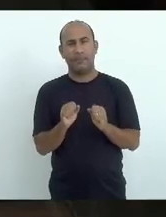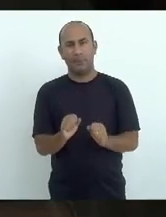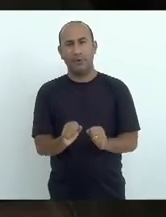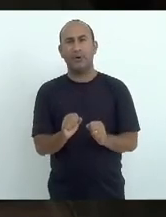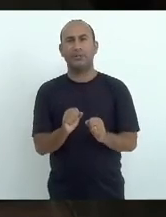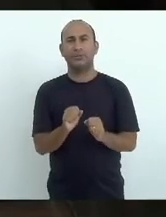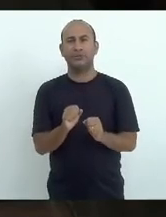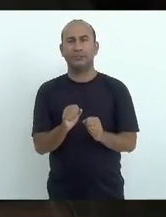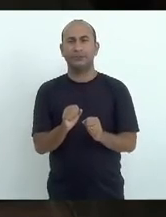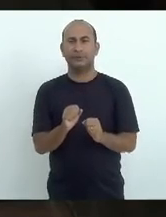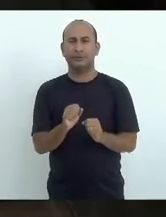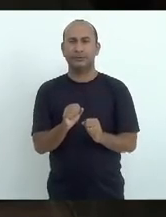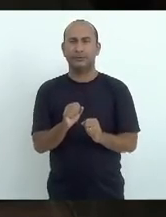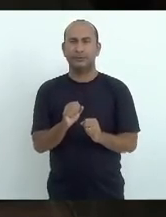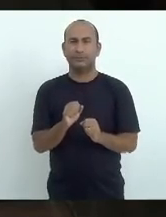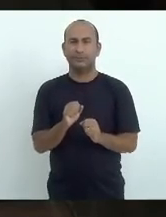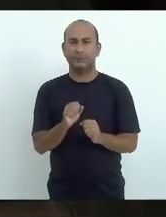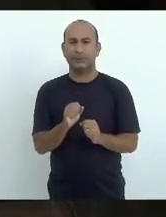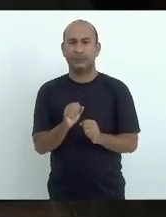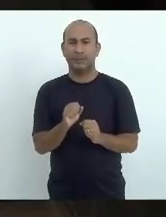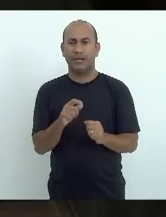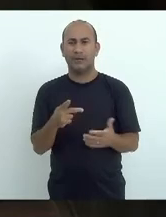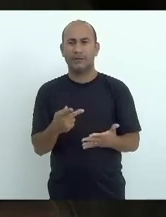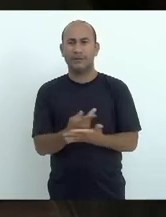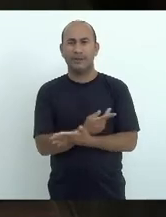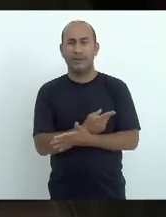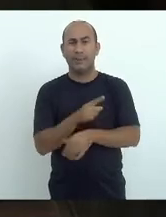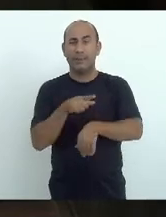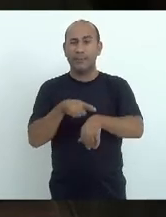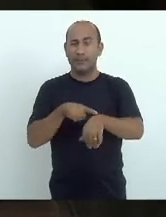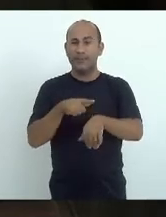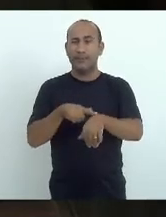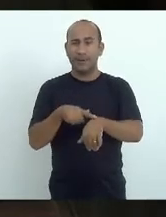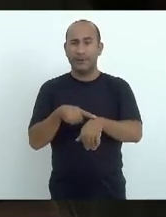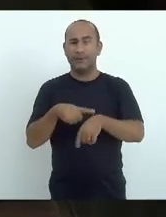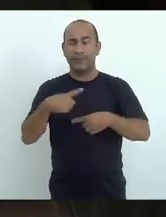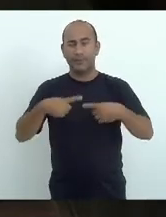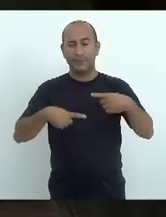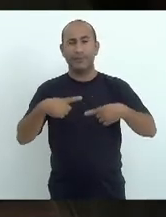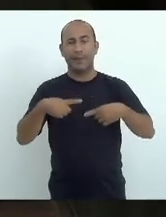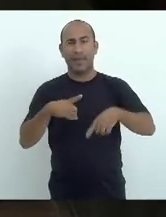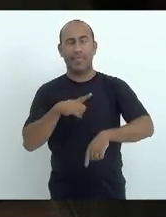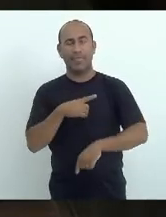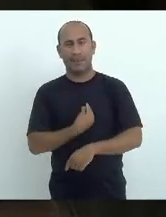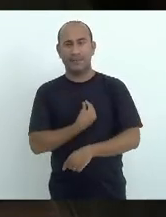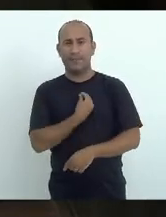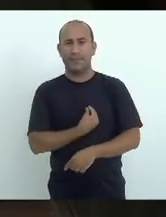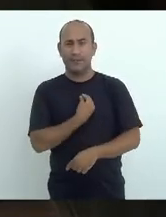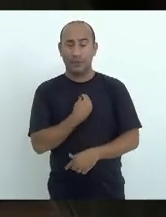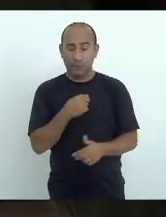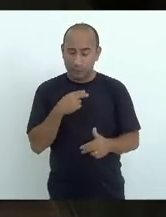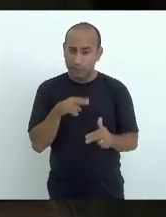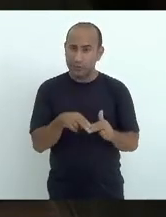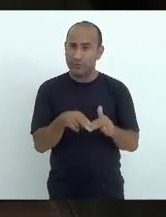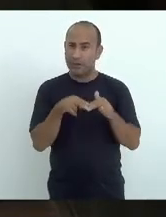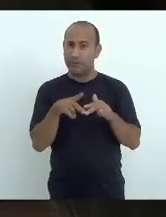a cada um dos momentos políticos que se vive. Por ter havido